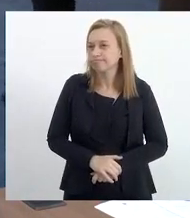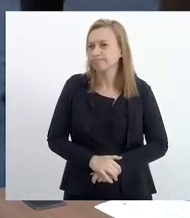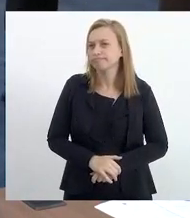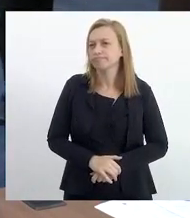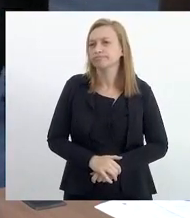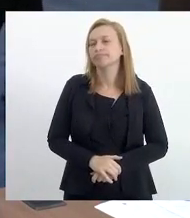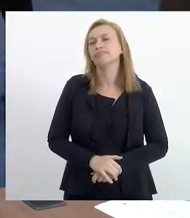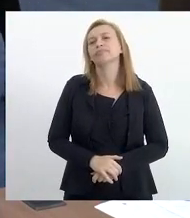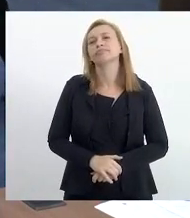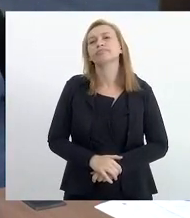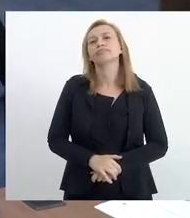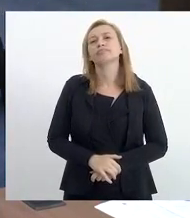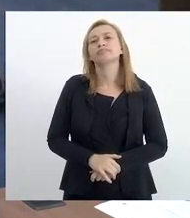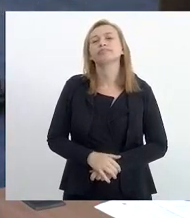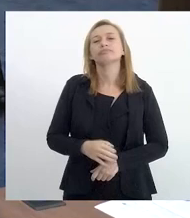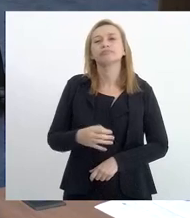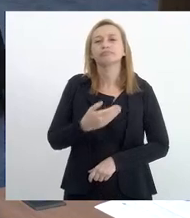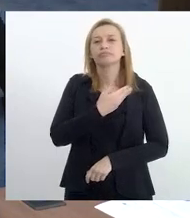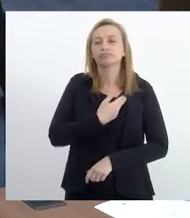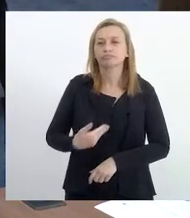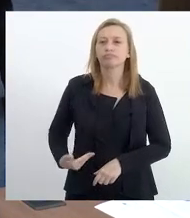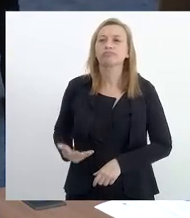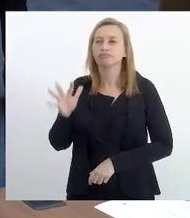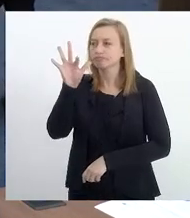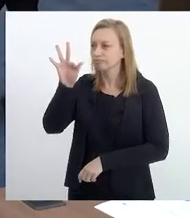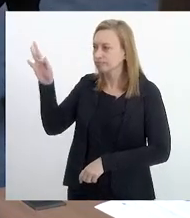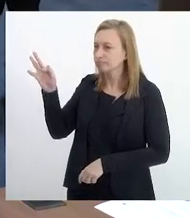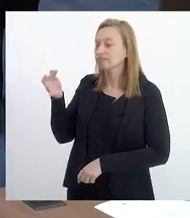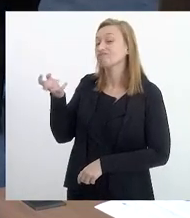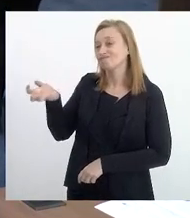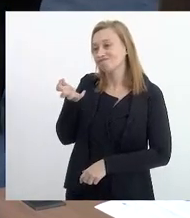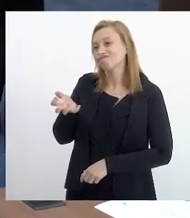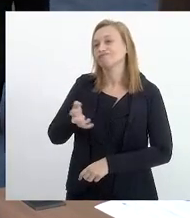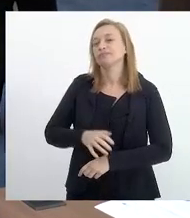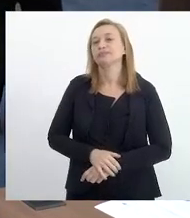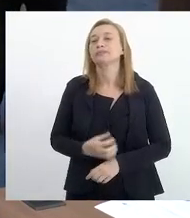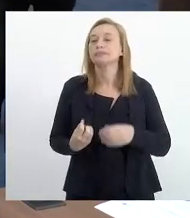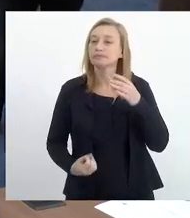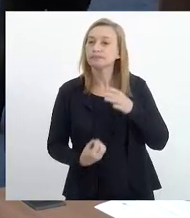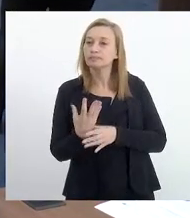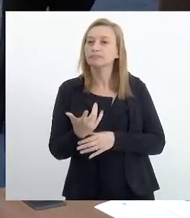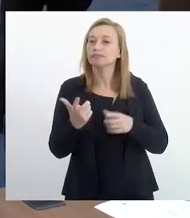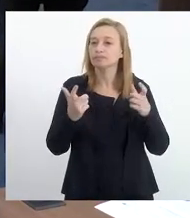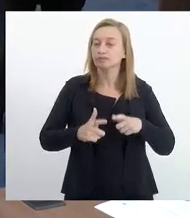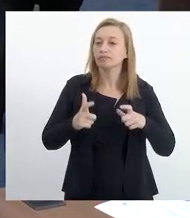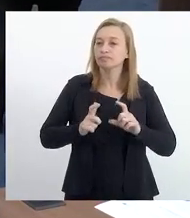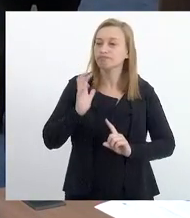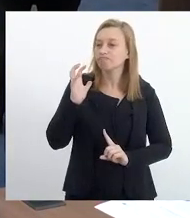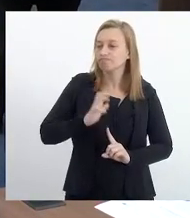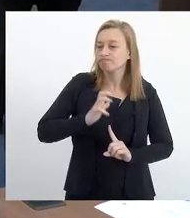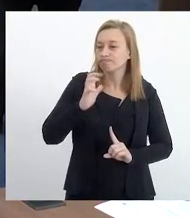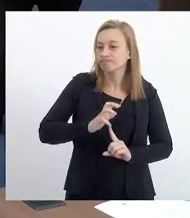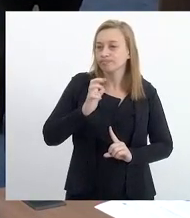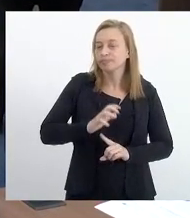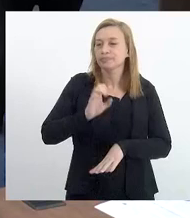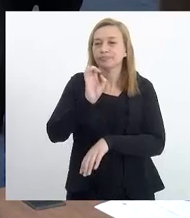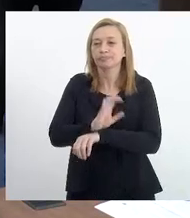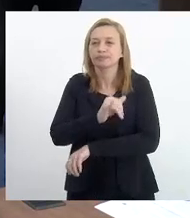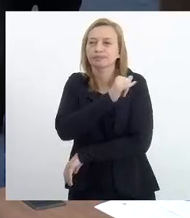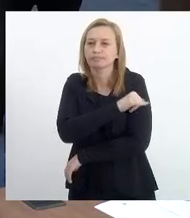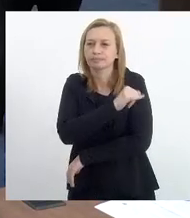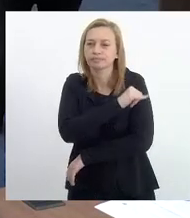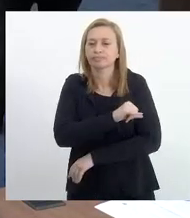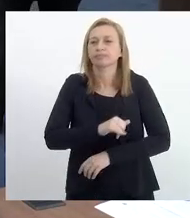E é isso que o governo federal quer. Ele cria um ambiente de opressão ao Estado do Rio de